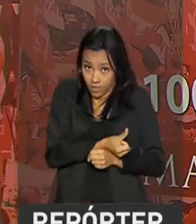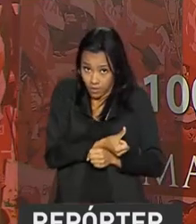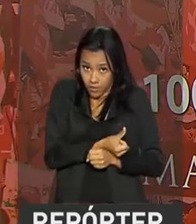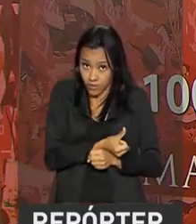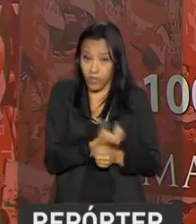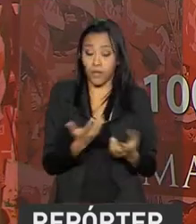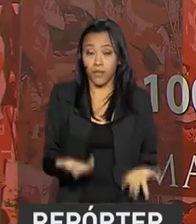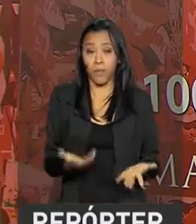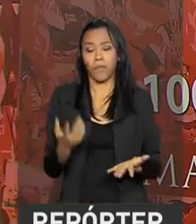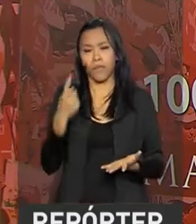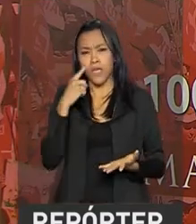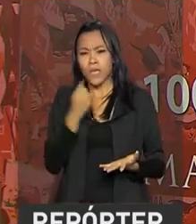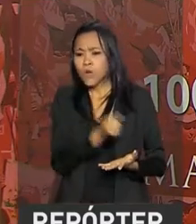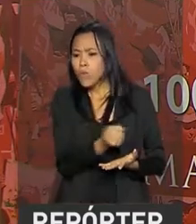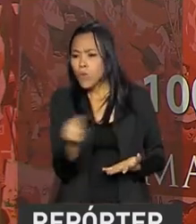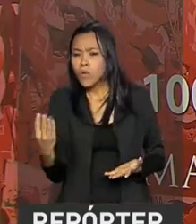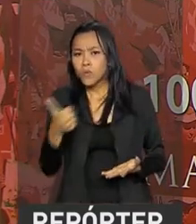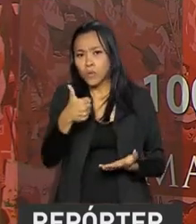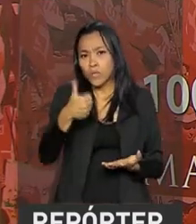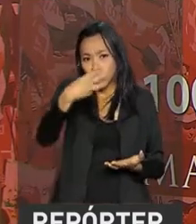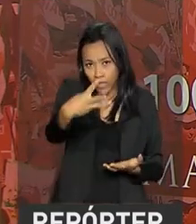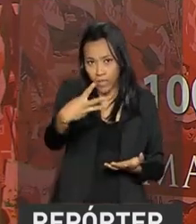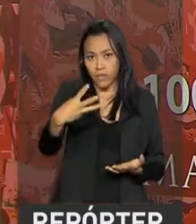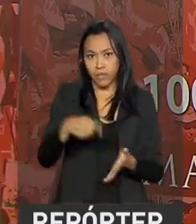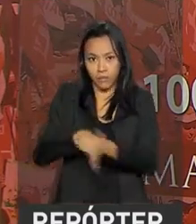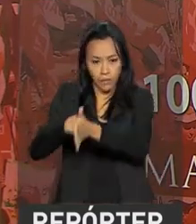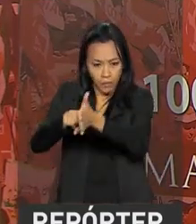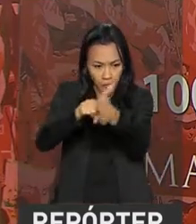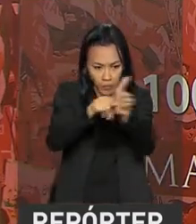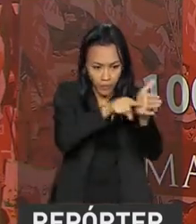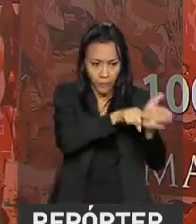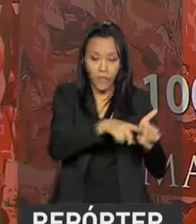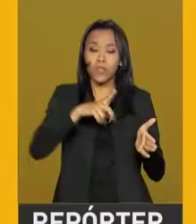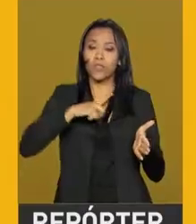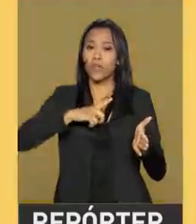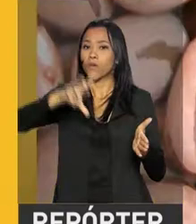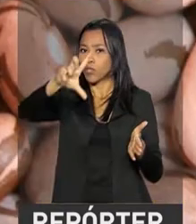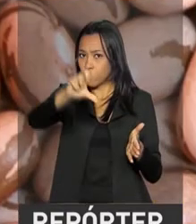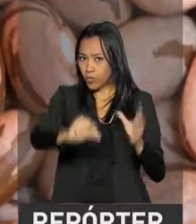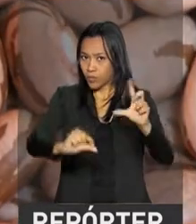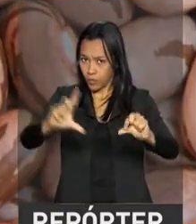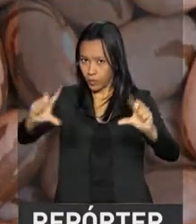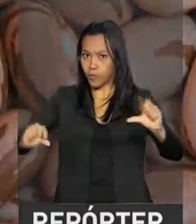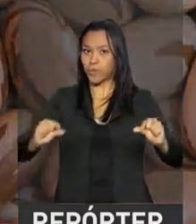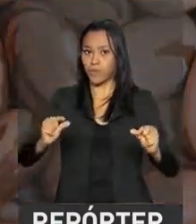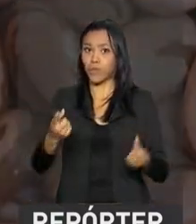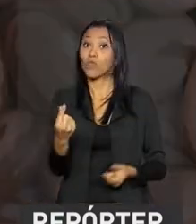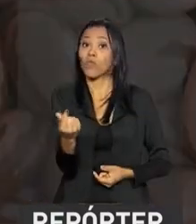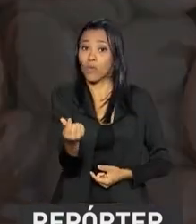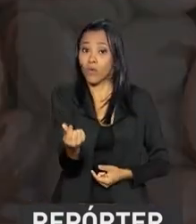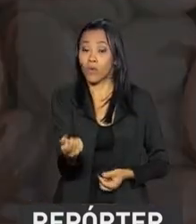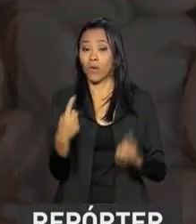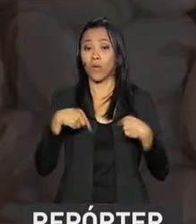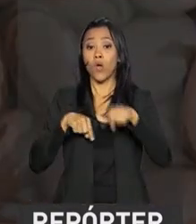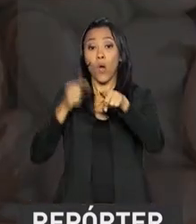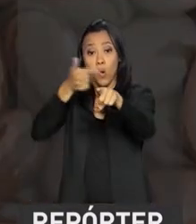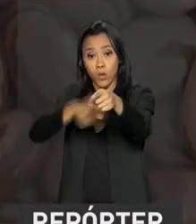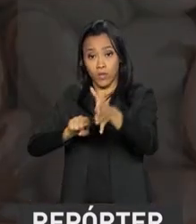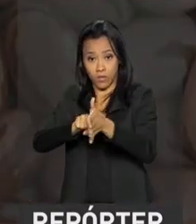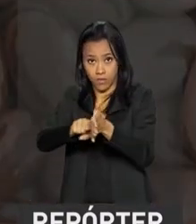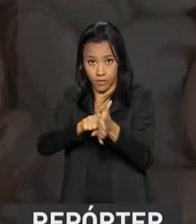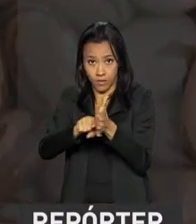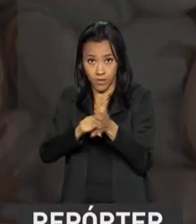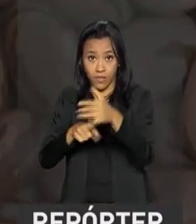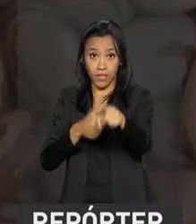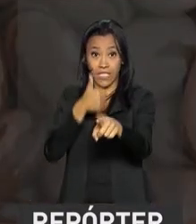parte dos 13 produtos pesquisados tiveram uma diminuição dos seus preços o levantamento do dieese levou em consideração os